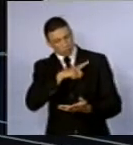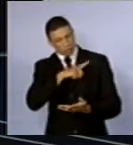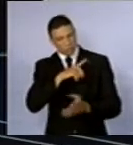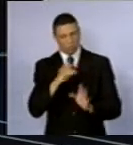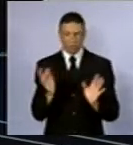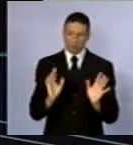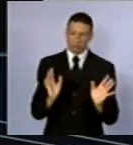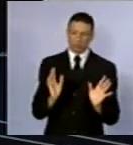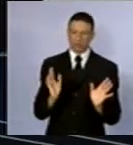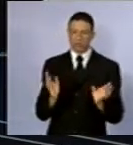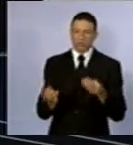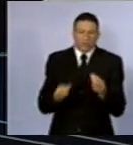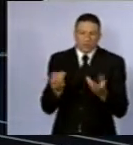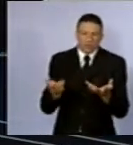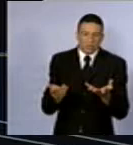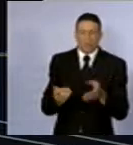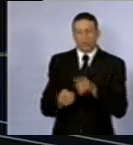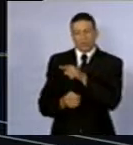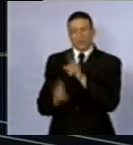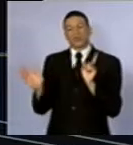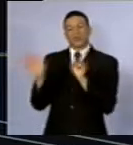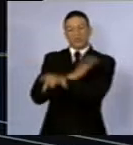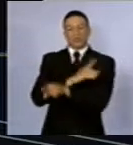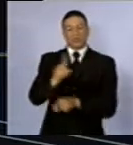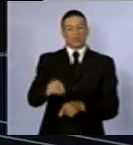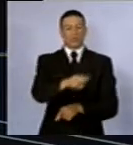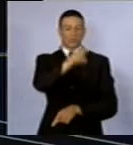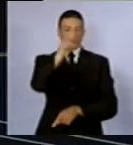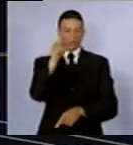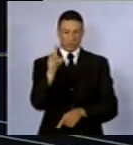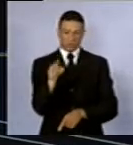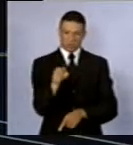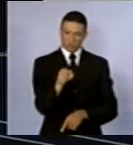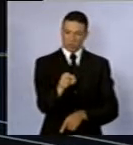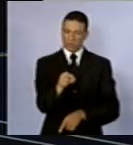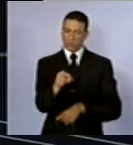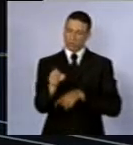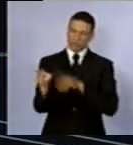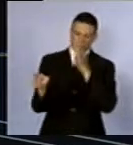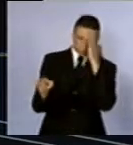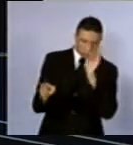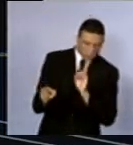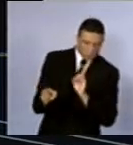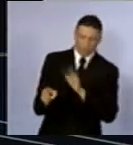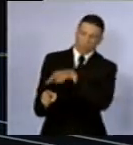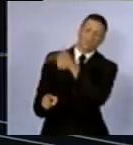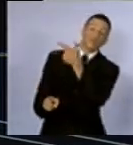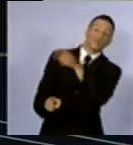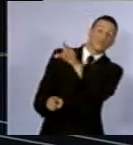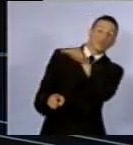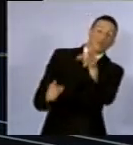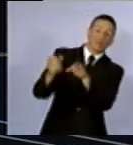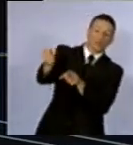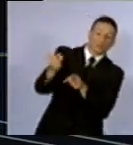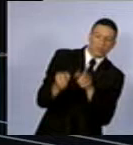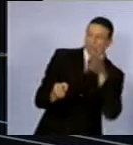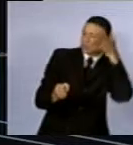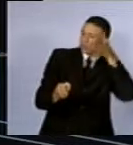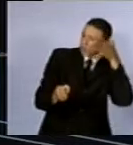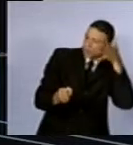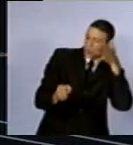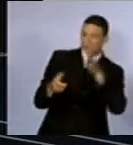não é a área específica mas para deixar essa pergunta para uma eventual resposta dos palestrantes que já falaram ou dos